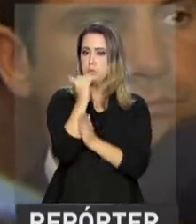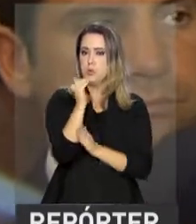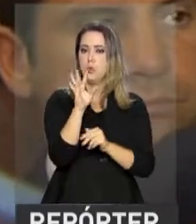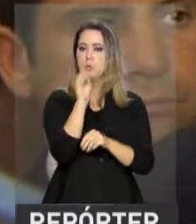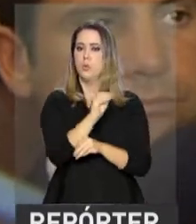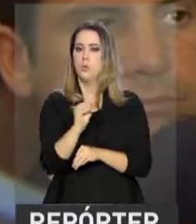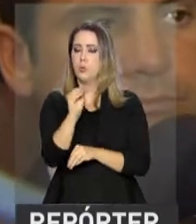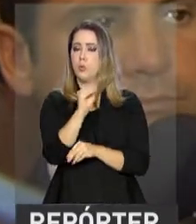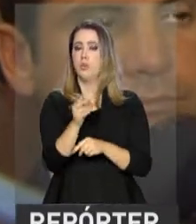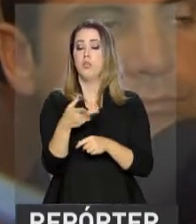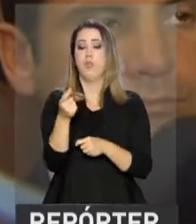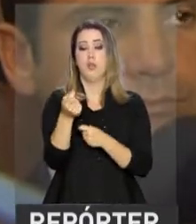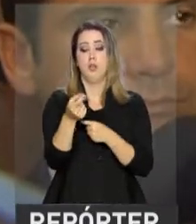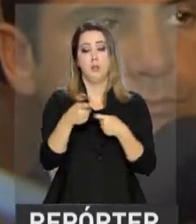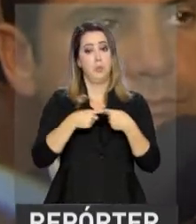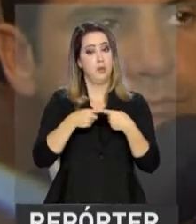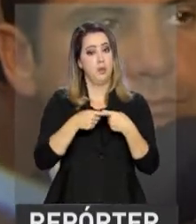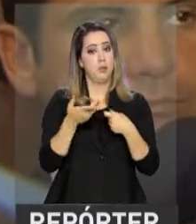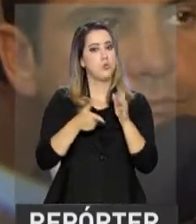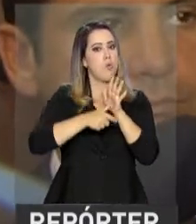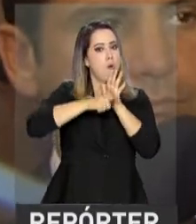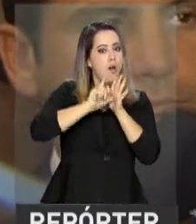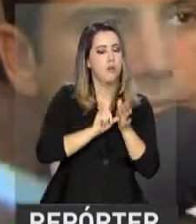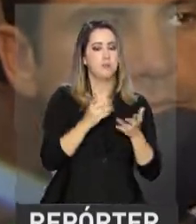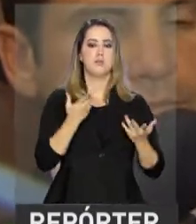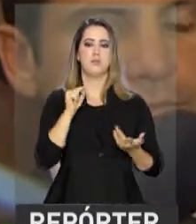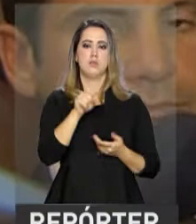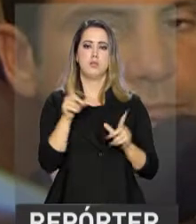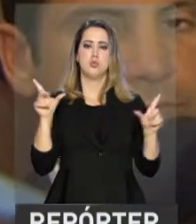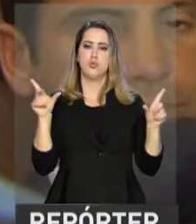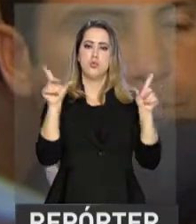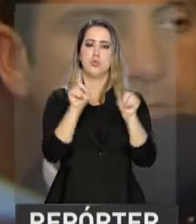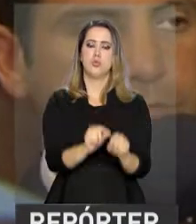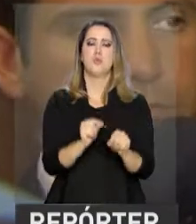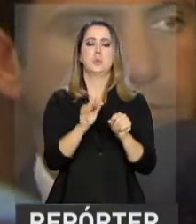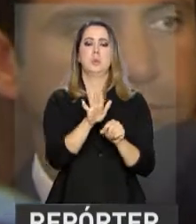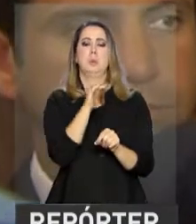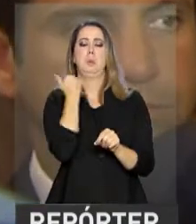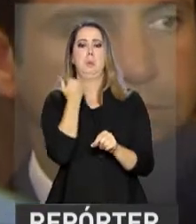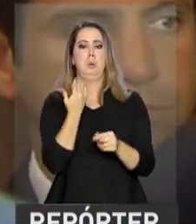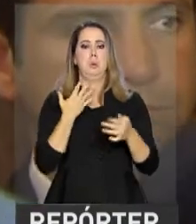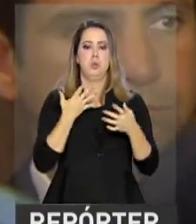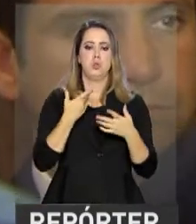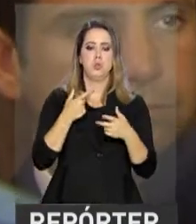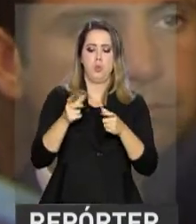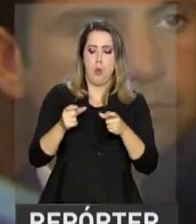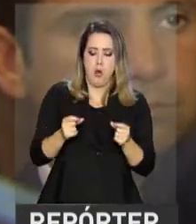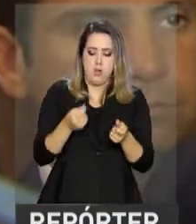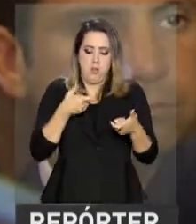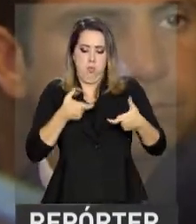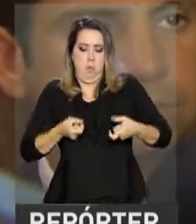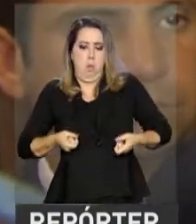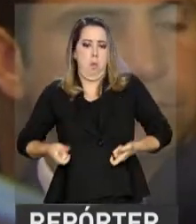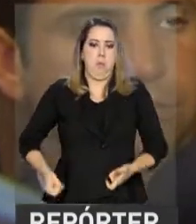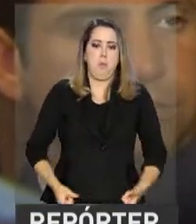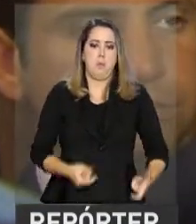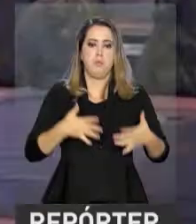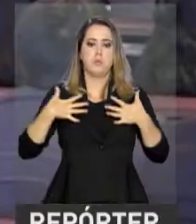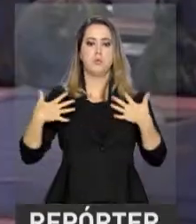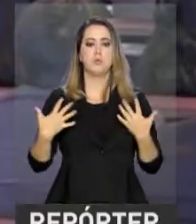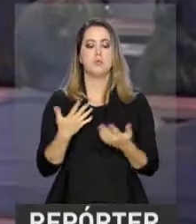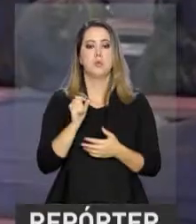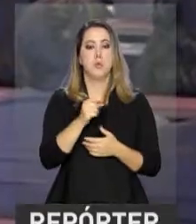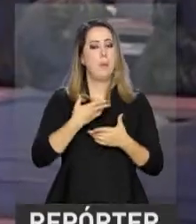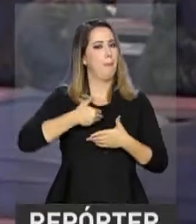tratamento o quanto antes e, com isso, evidentemente, diminuir o risco de metástase aumentar a possibilidade de cura.